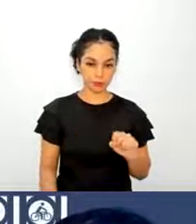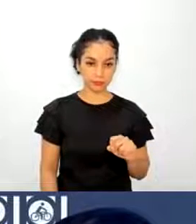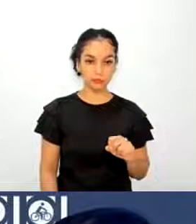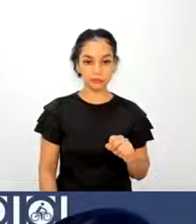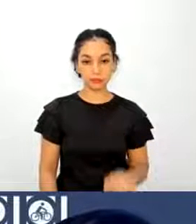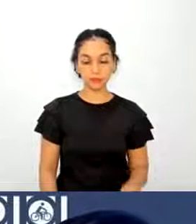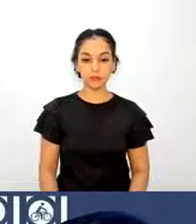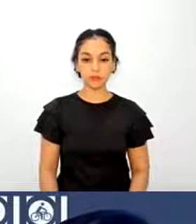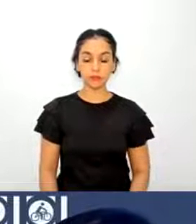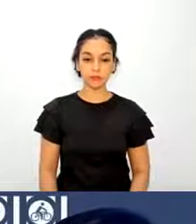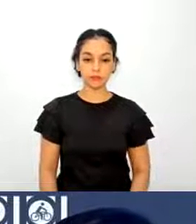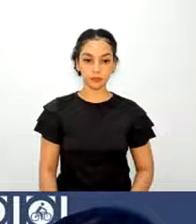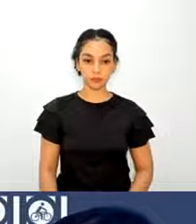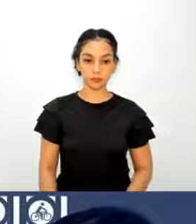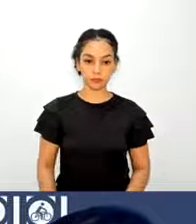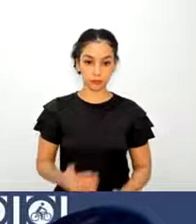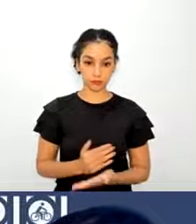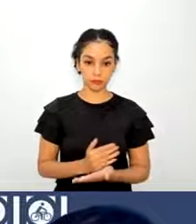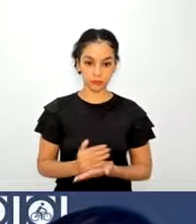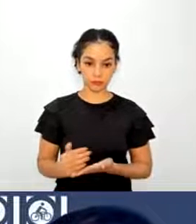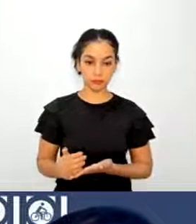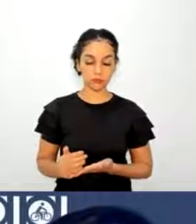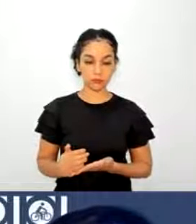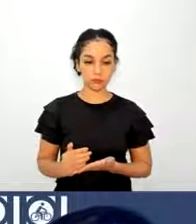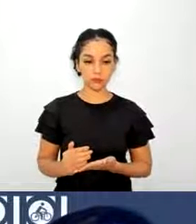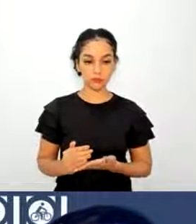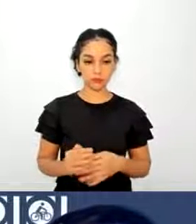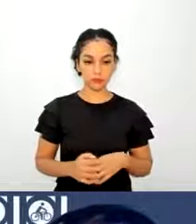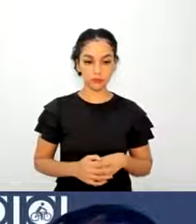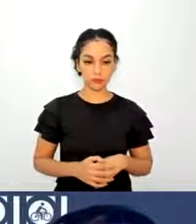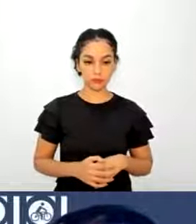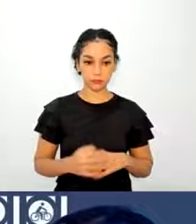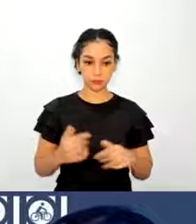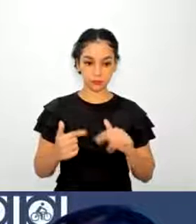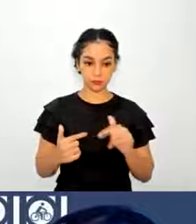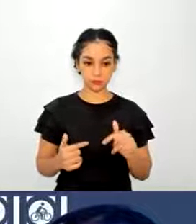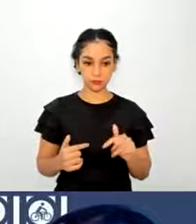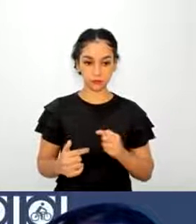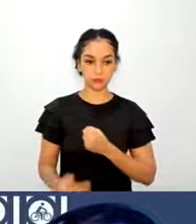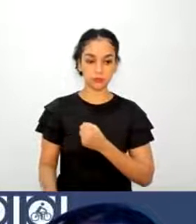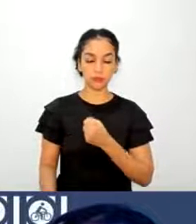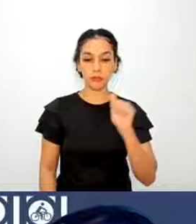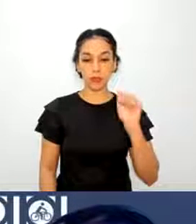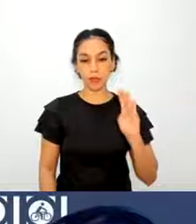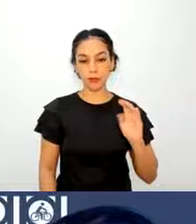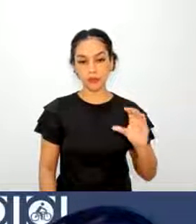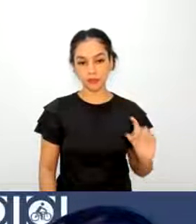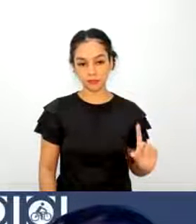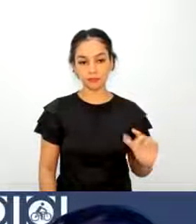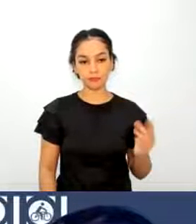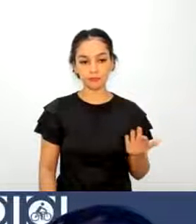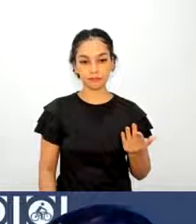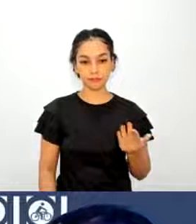Importante. Então, nós vamos começar aqui, a gente trabalha em ordem alfabética. Começando pelo